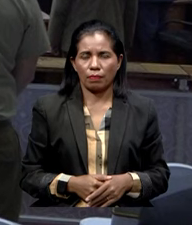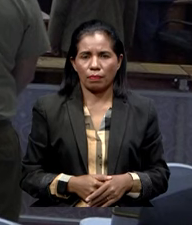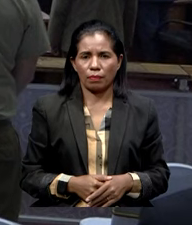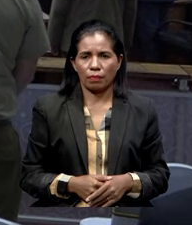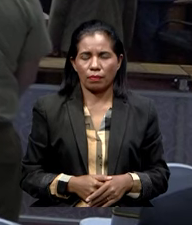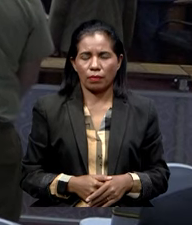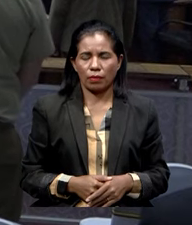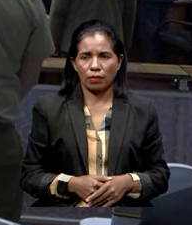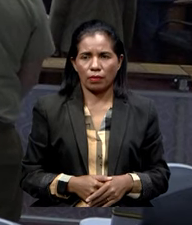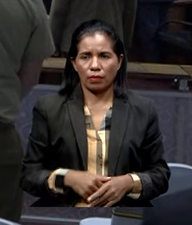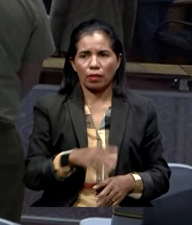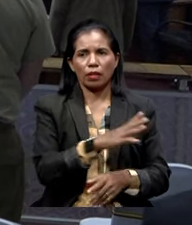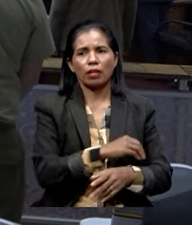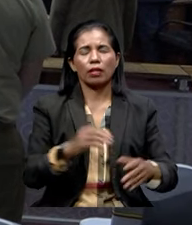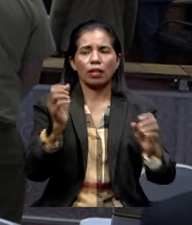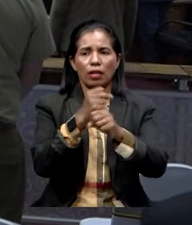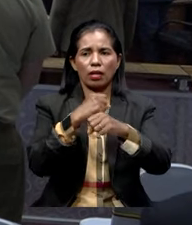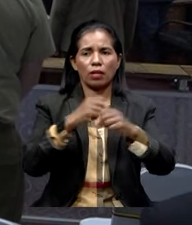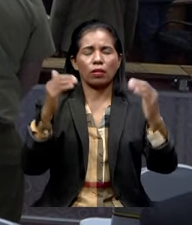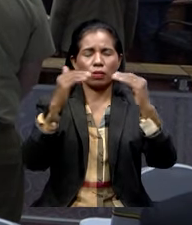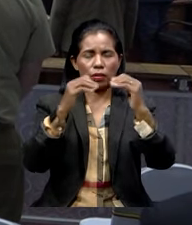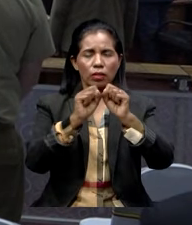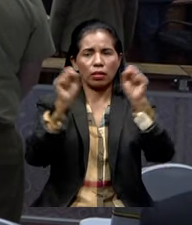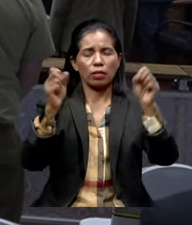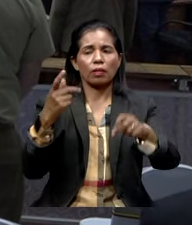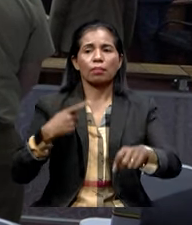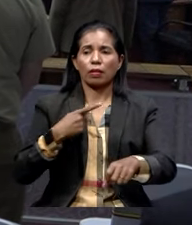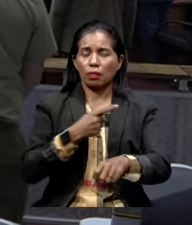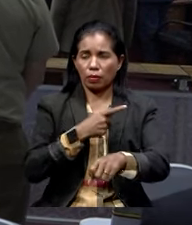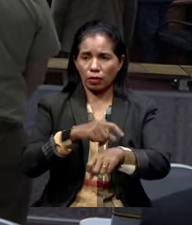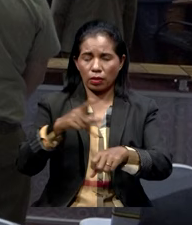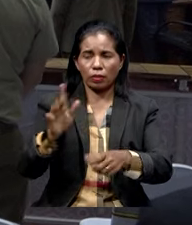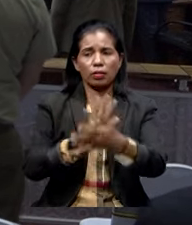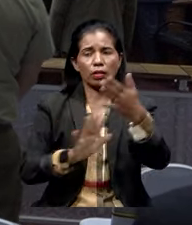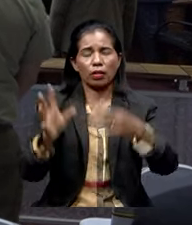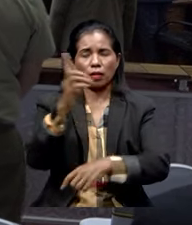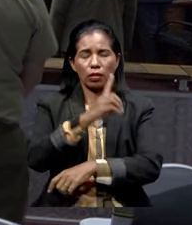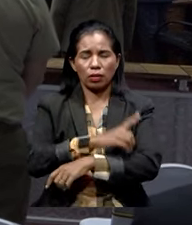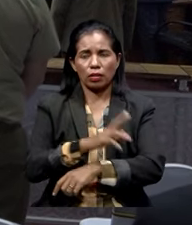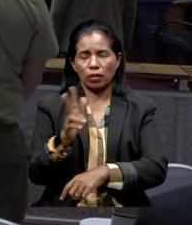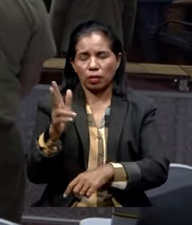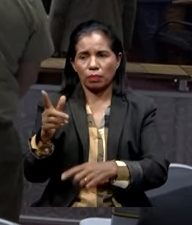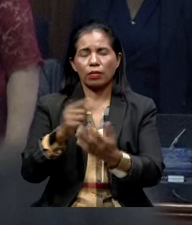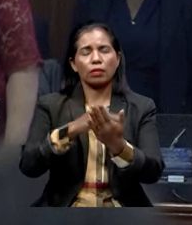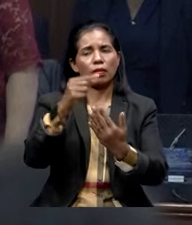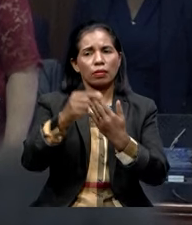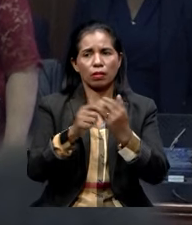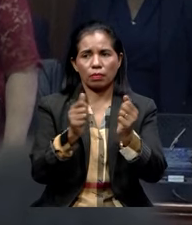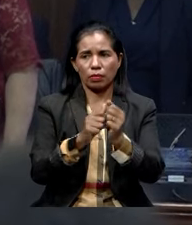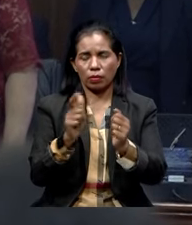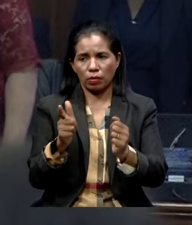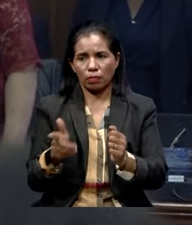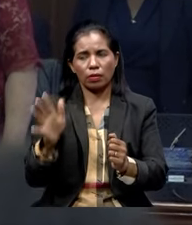E a sessão solene ne realiza e a sábado ne e a Parlamento Nacional, onde celebra loron consulta popular Badala Ruanulu Resin